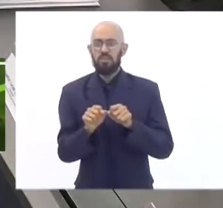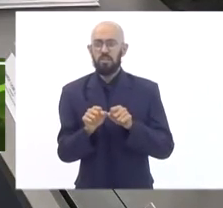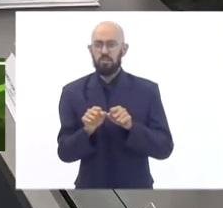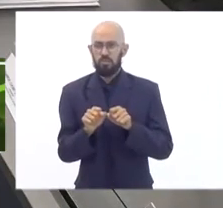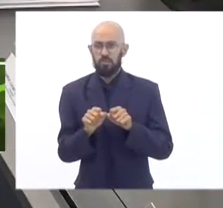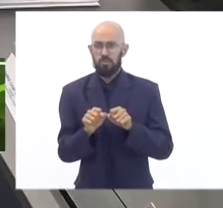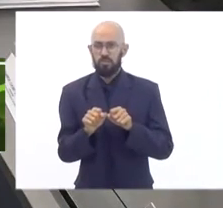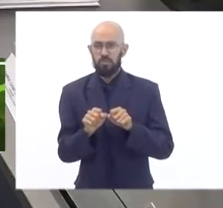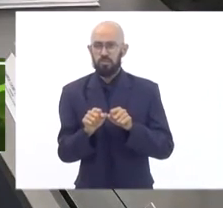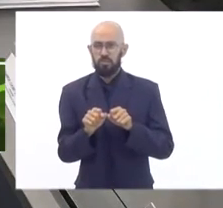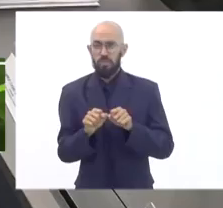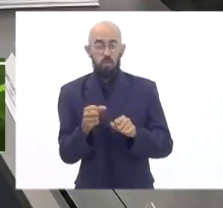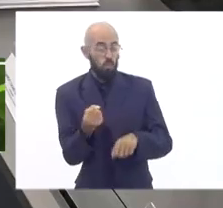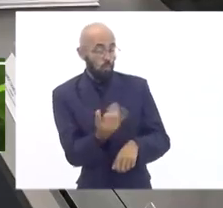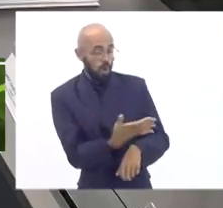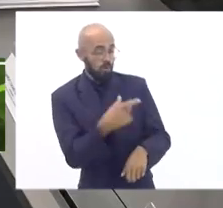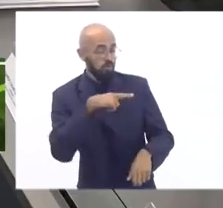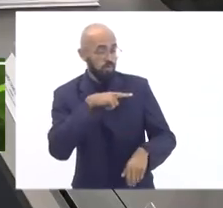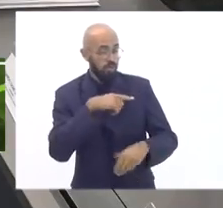são estatutários?